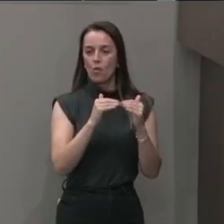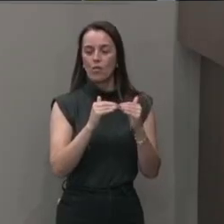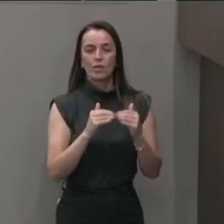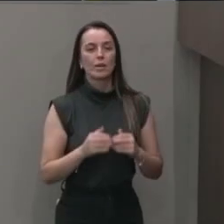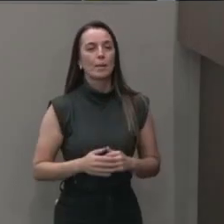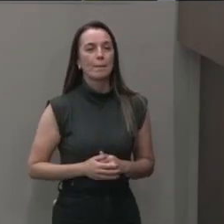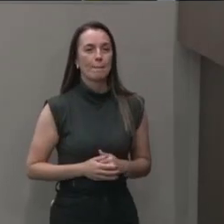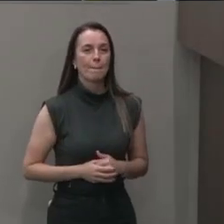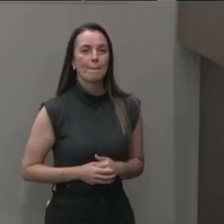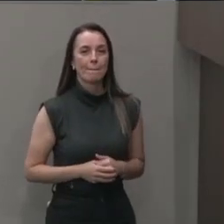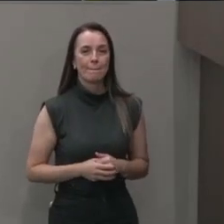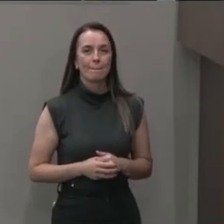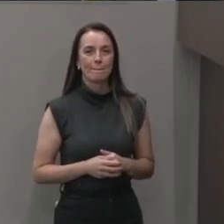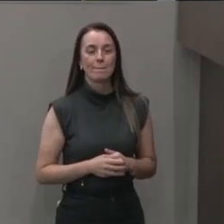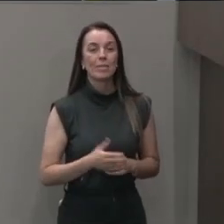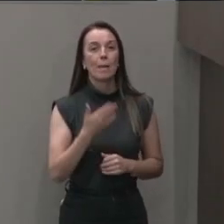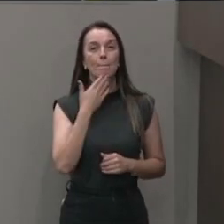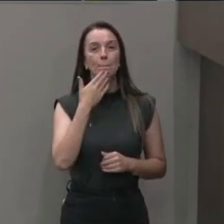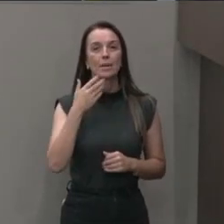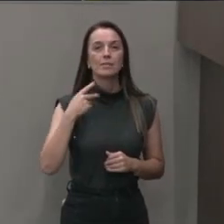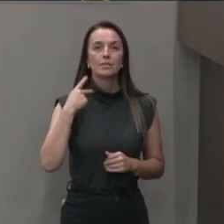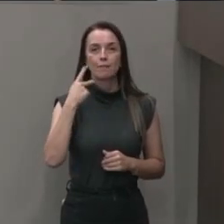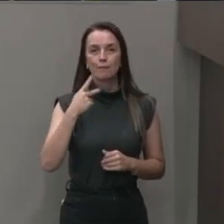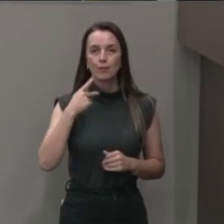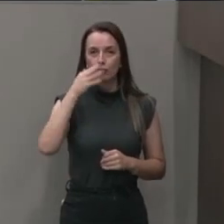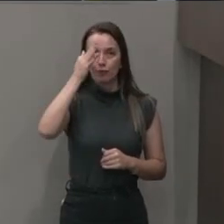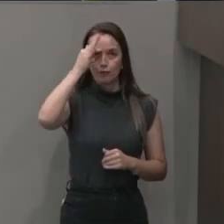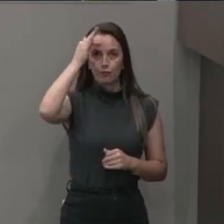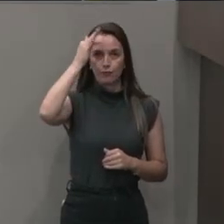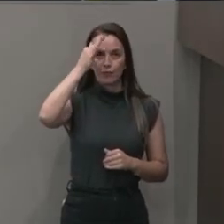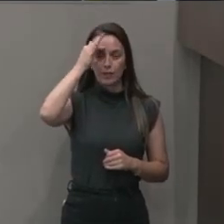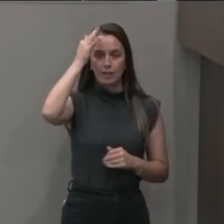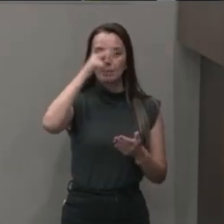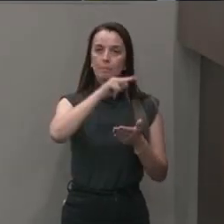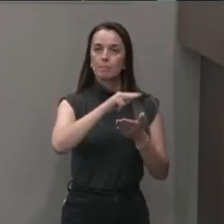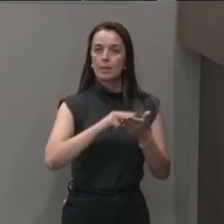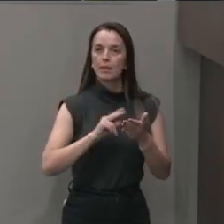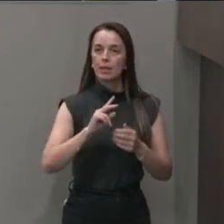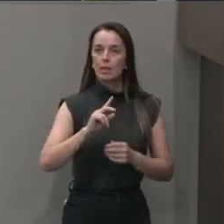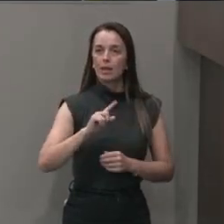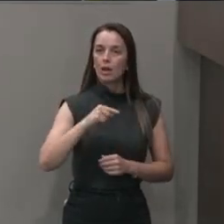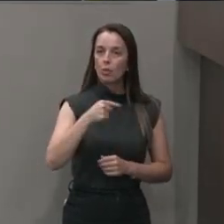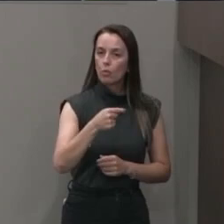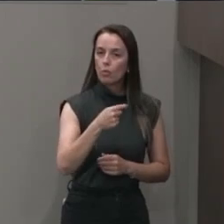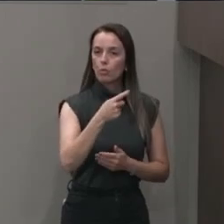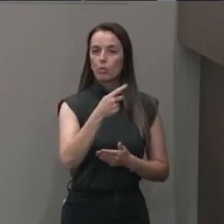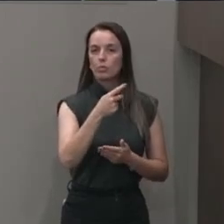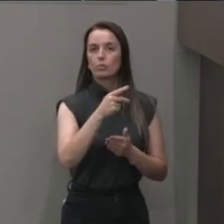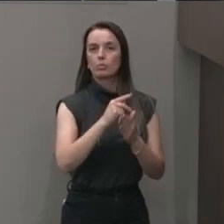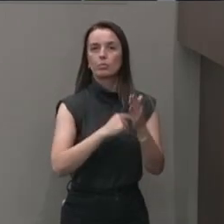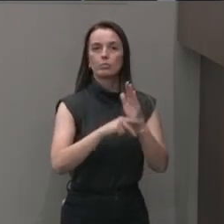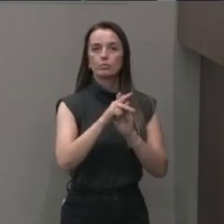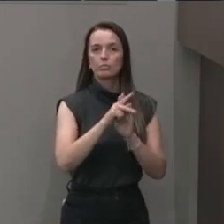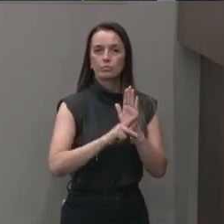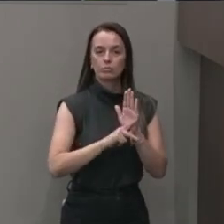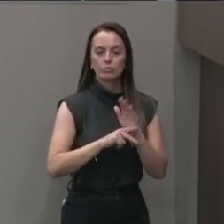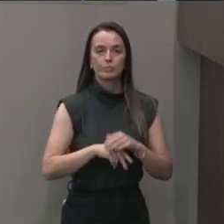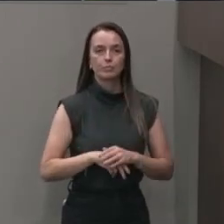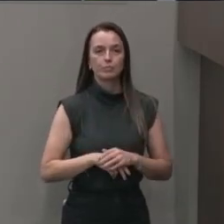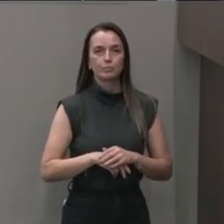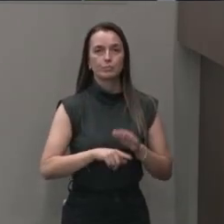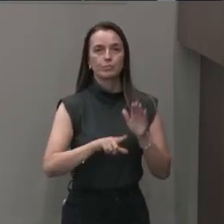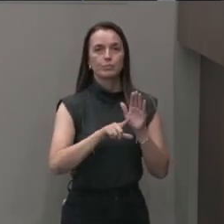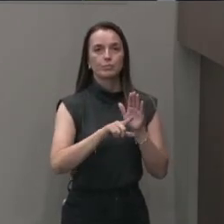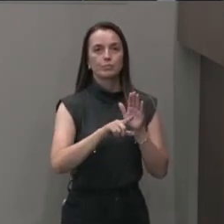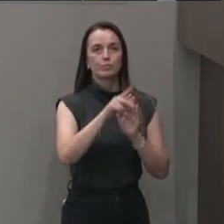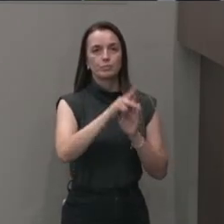19 votos. Solicito que o vereador Felipe faça a leitura do próximo projeto. Projeto de lei número